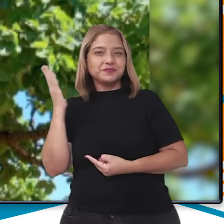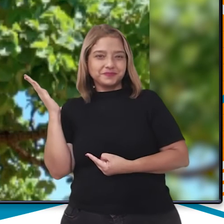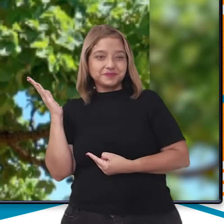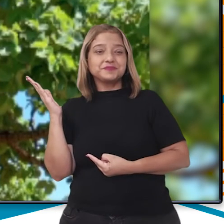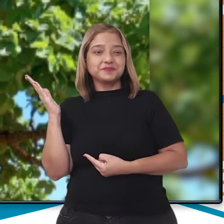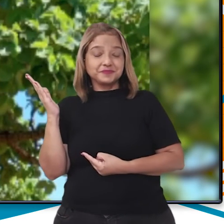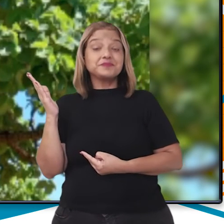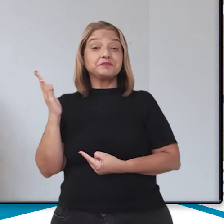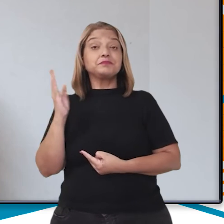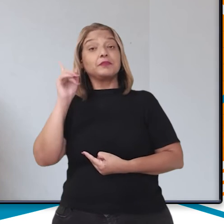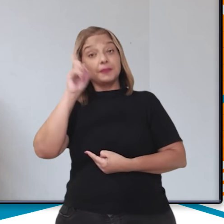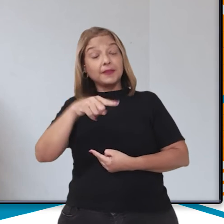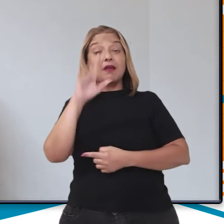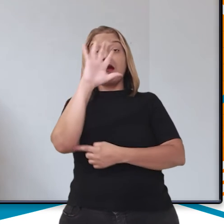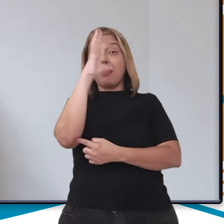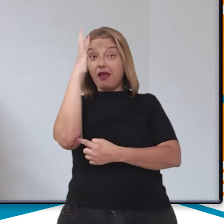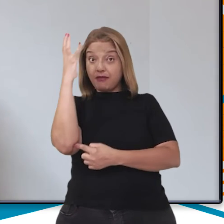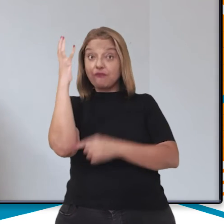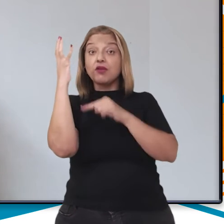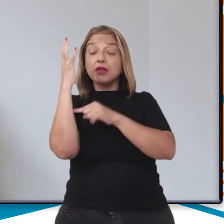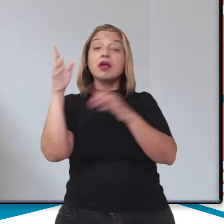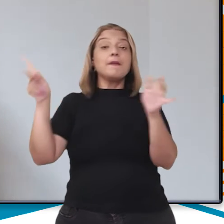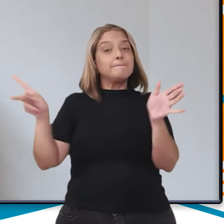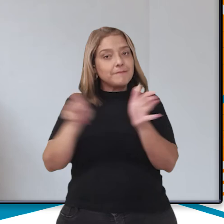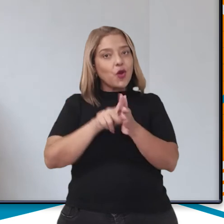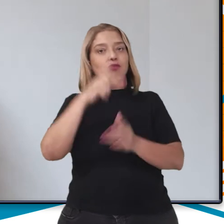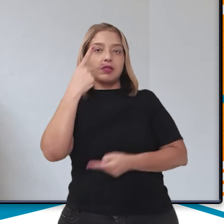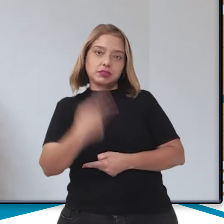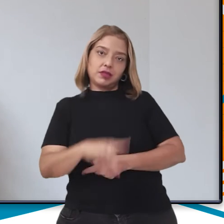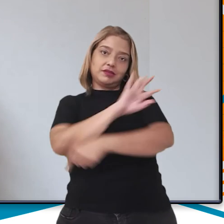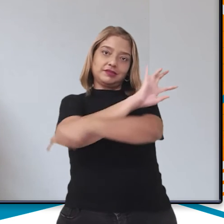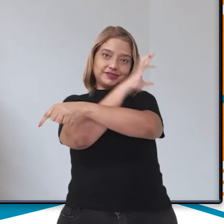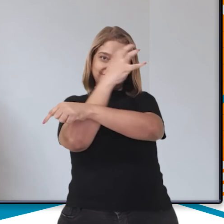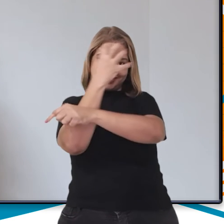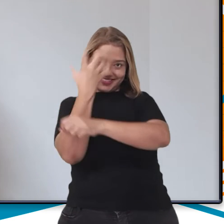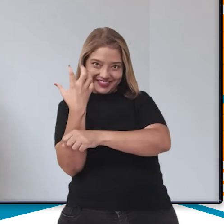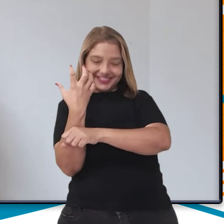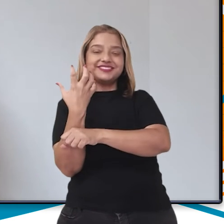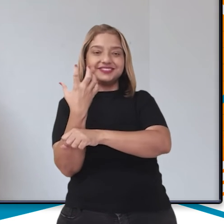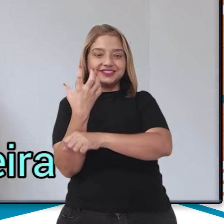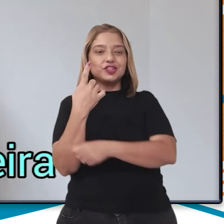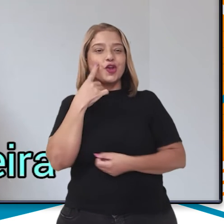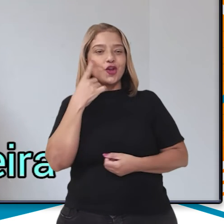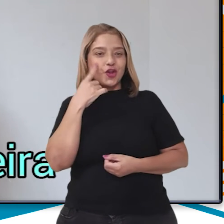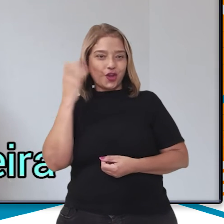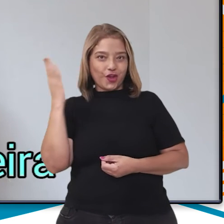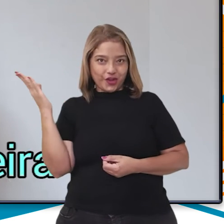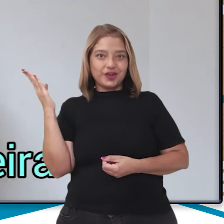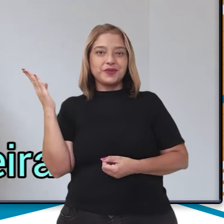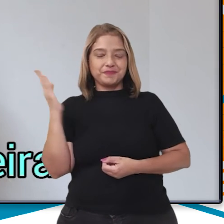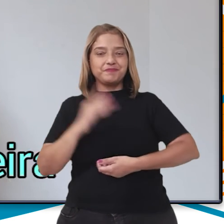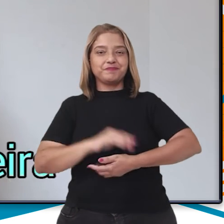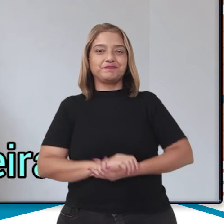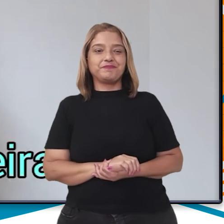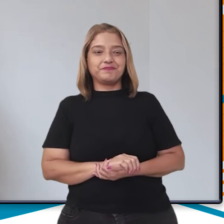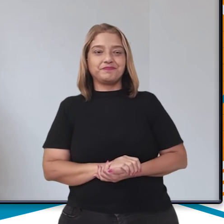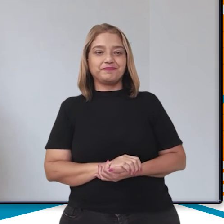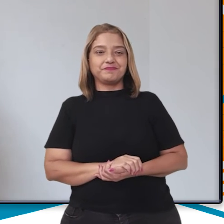estou mostrando agora são árvores típicas do cerrado. Olha aí, essa